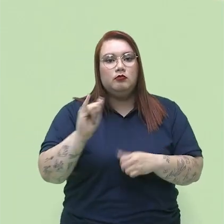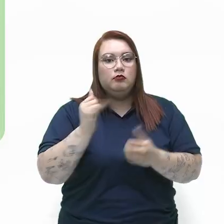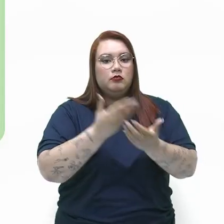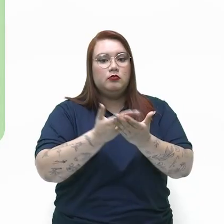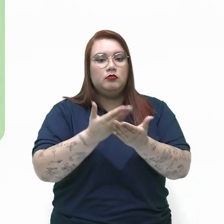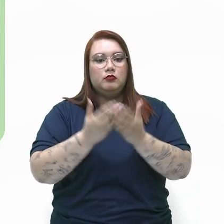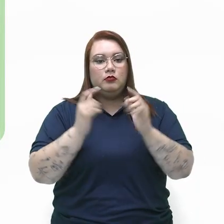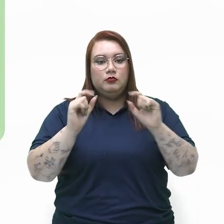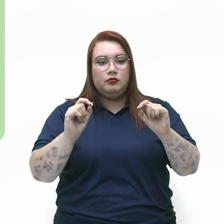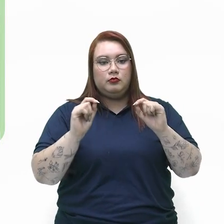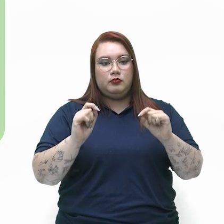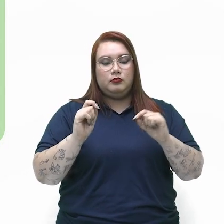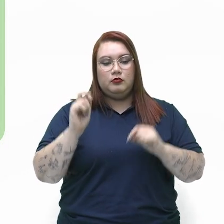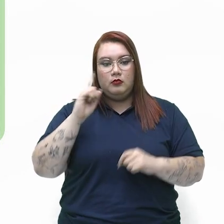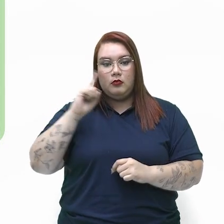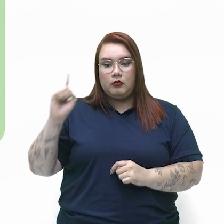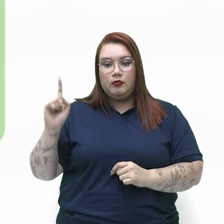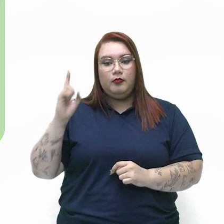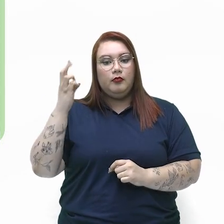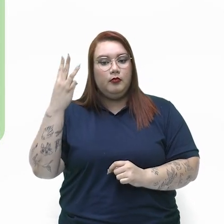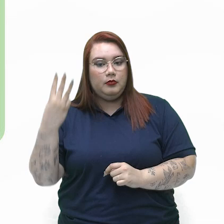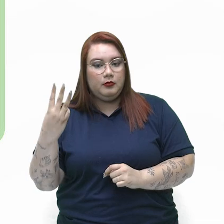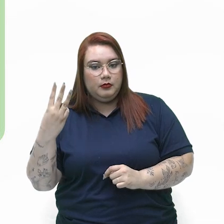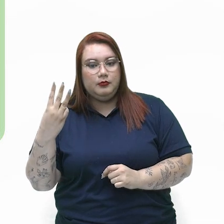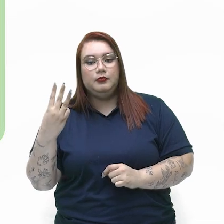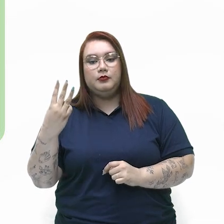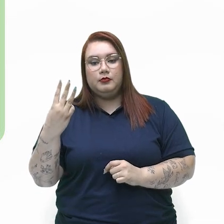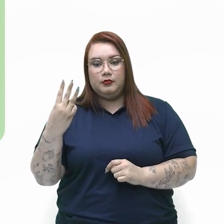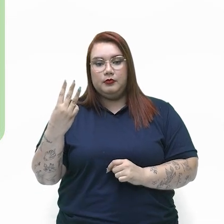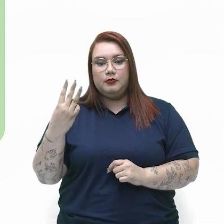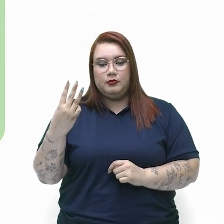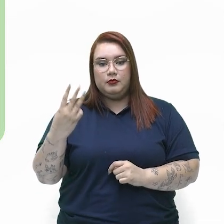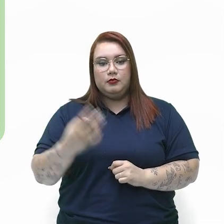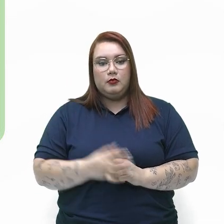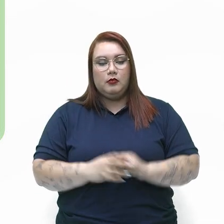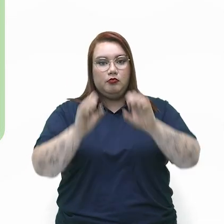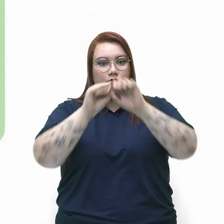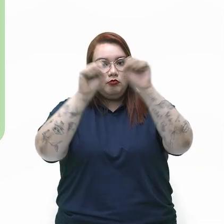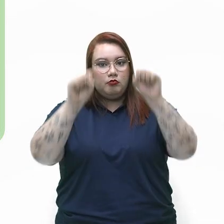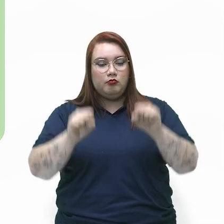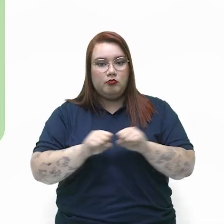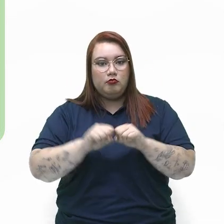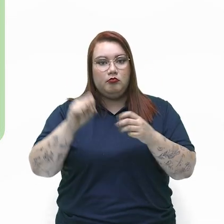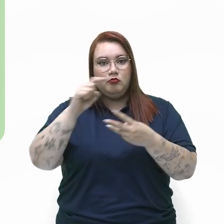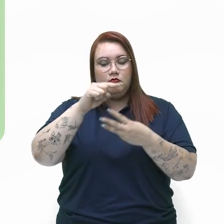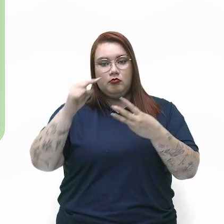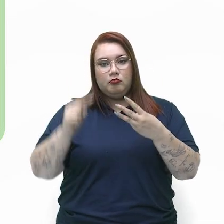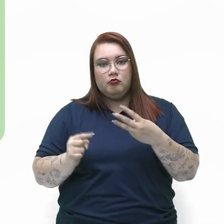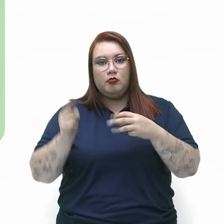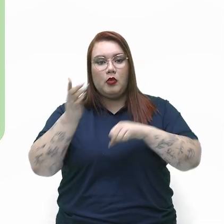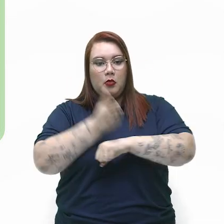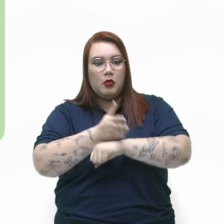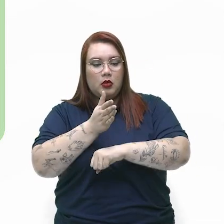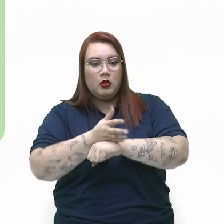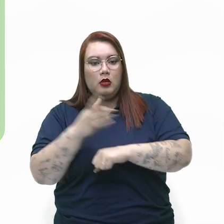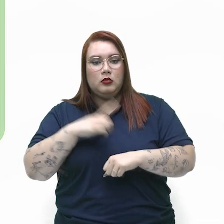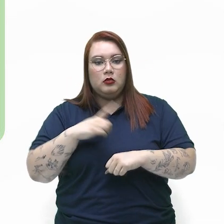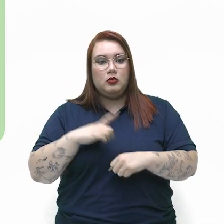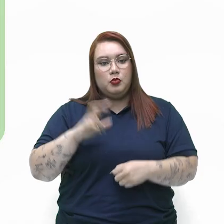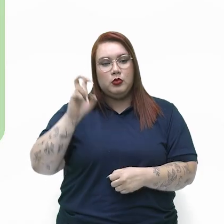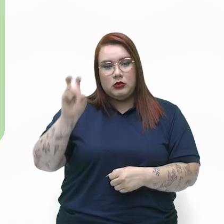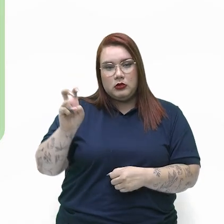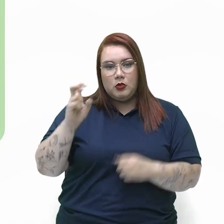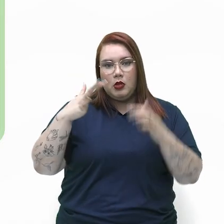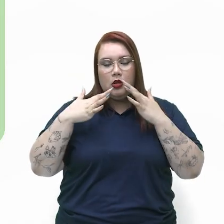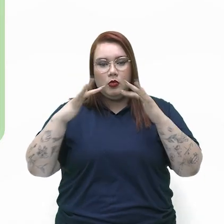lembrar. Na verdade, são 3, tá? Sistemas de classificação modernos. Existe ali aquele tradicional 5